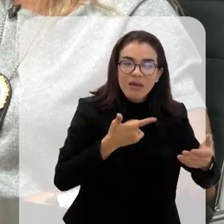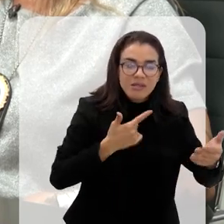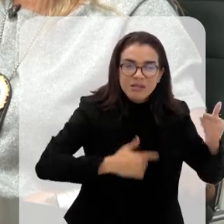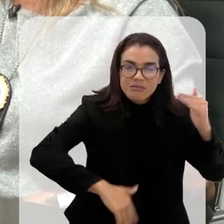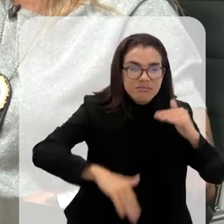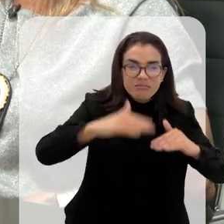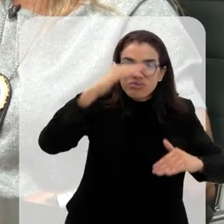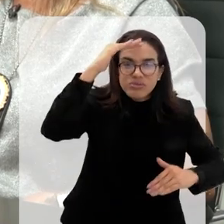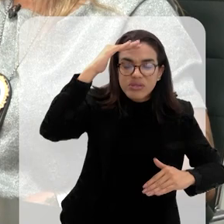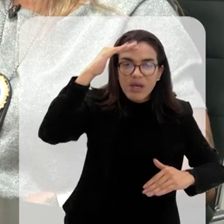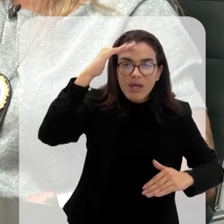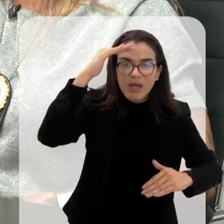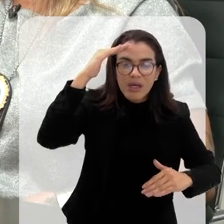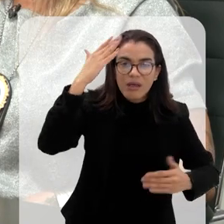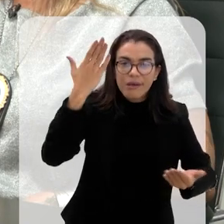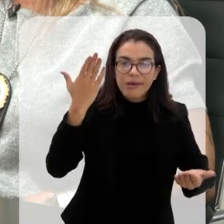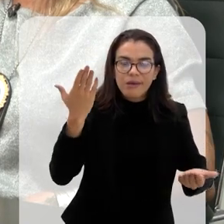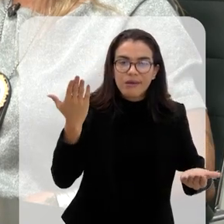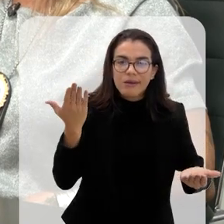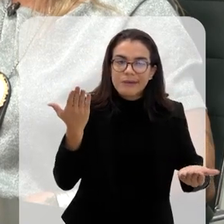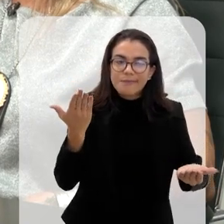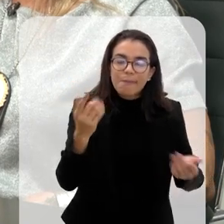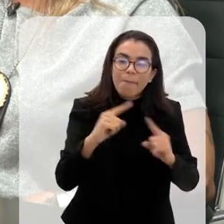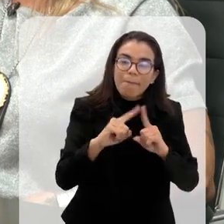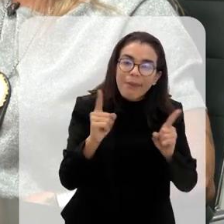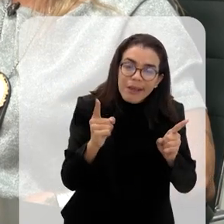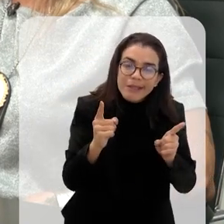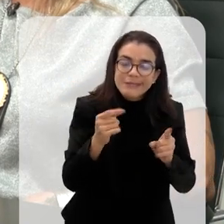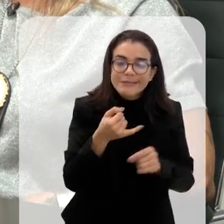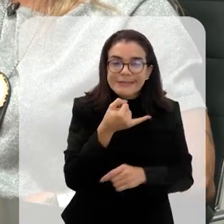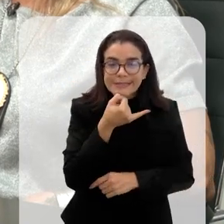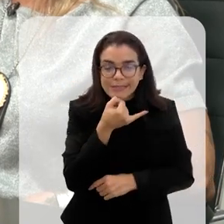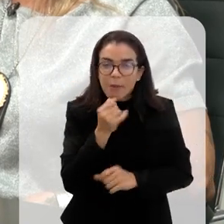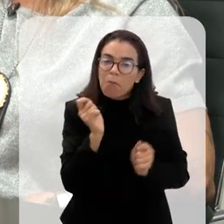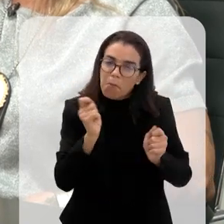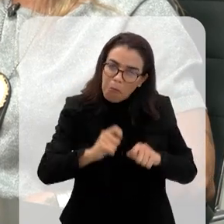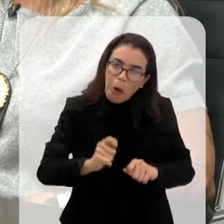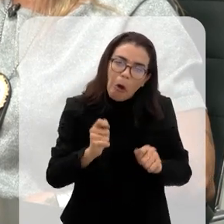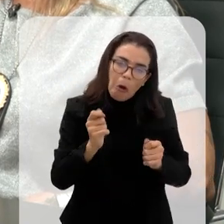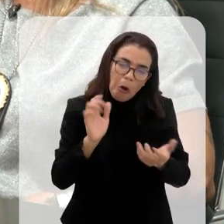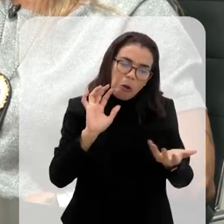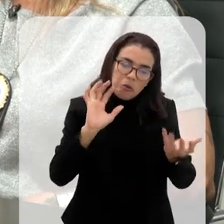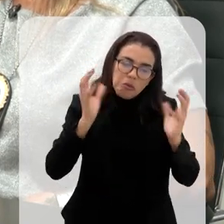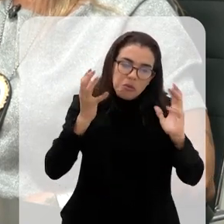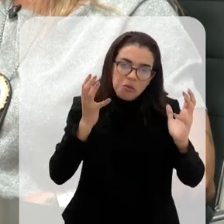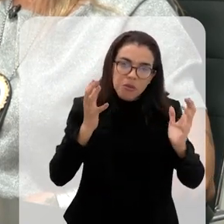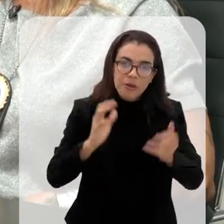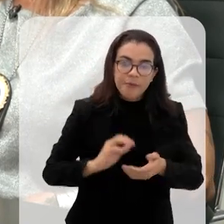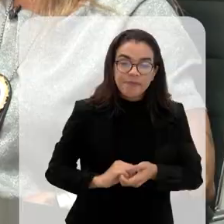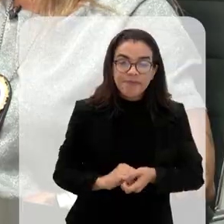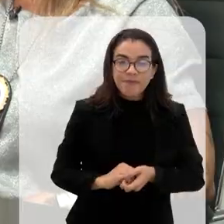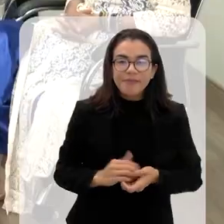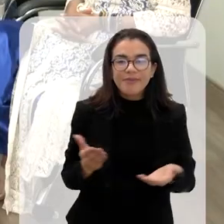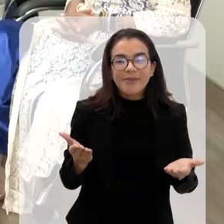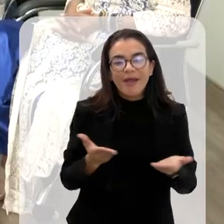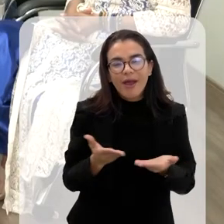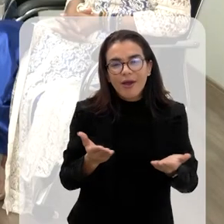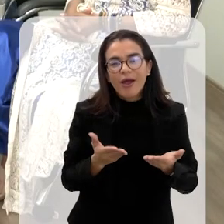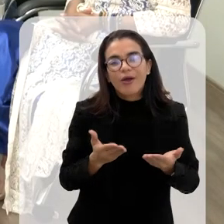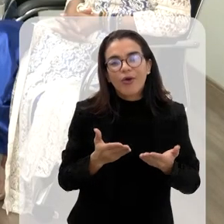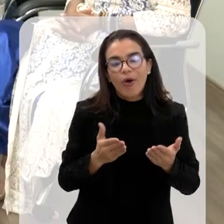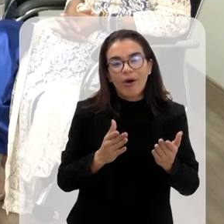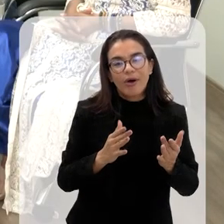estava passando ali. Mas, infelizmente, isso pode acontecer.